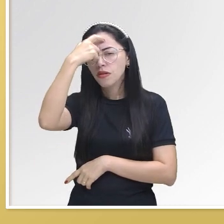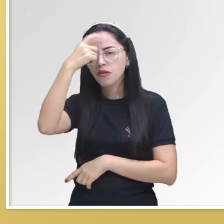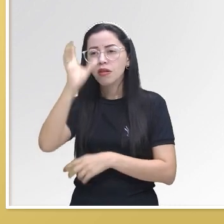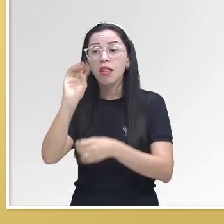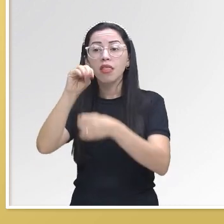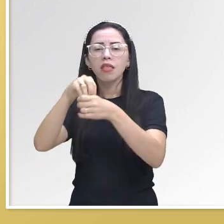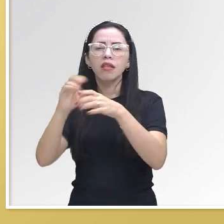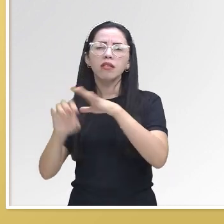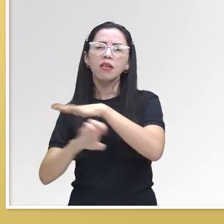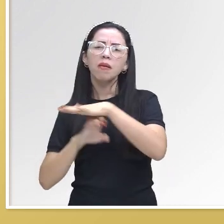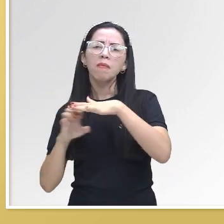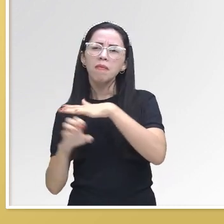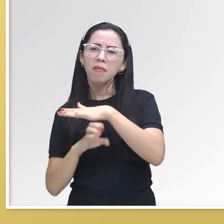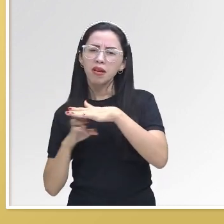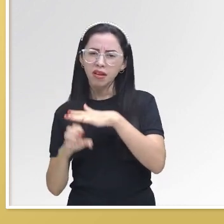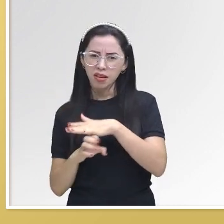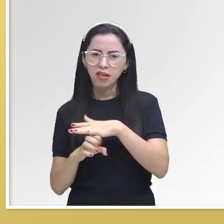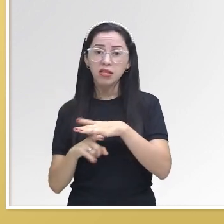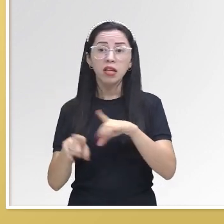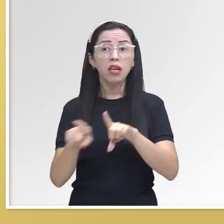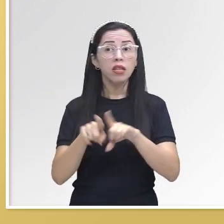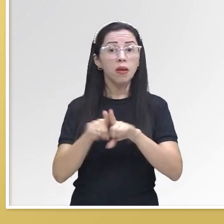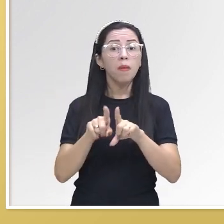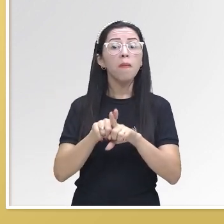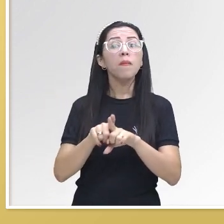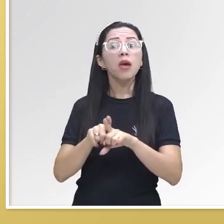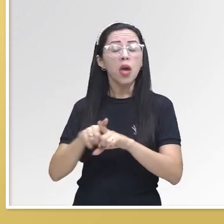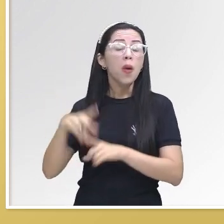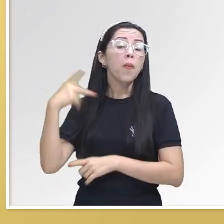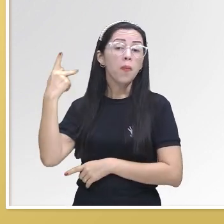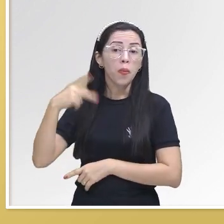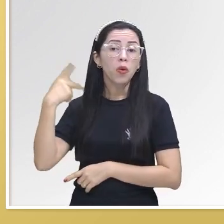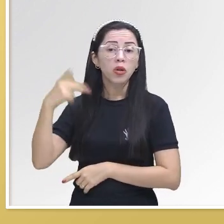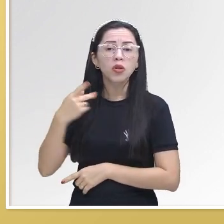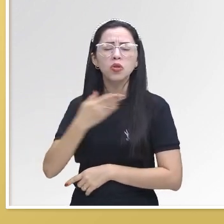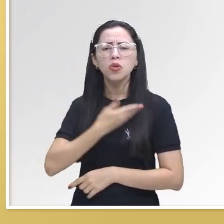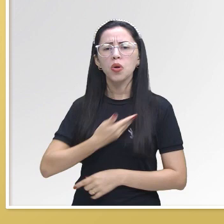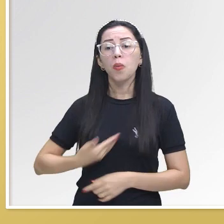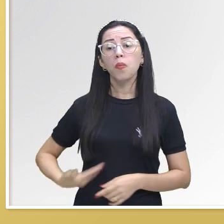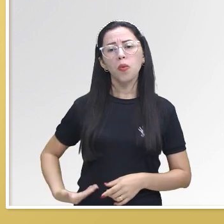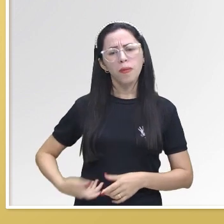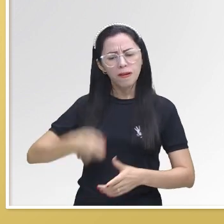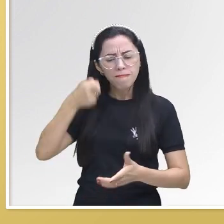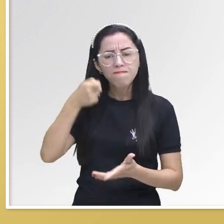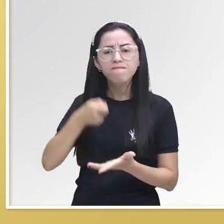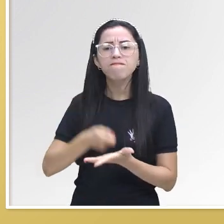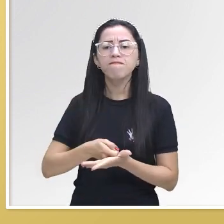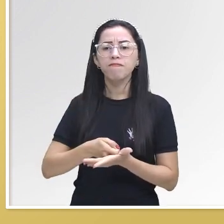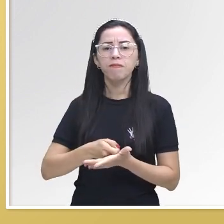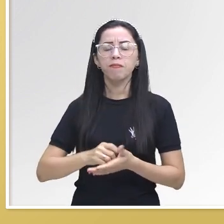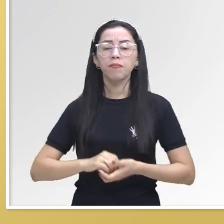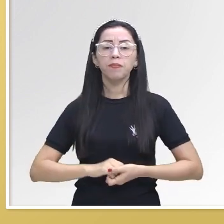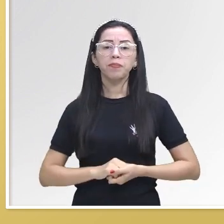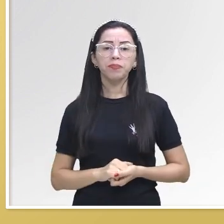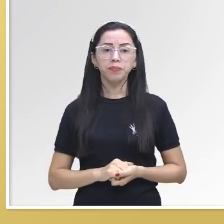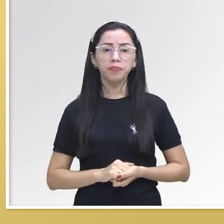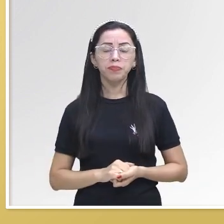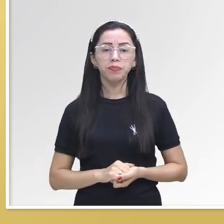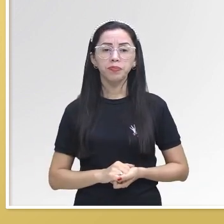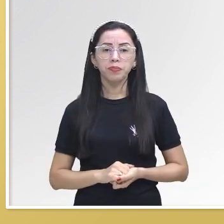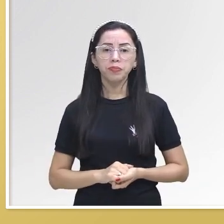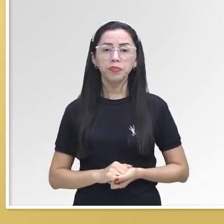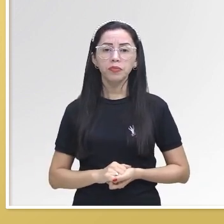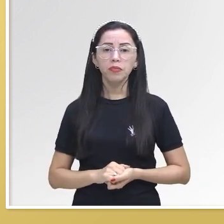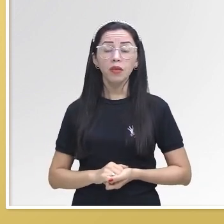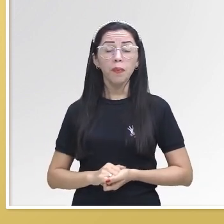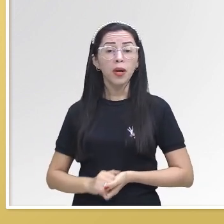e muito trabalho da classe política, com políticas públicas efetivas. Para que o racismo